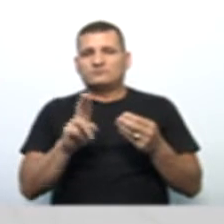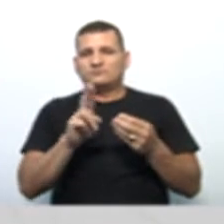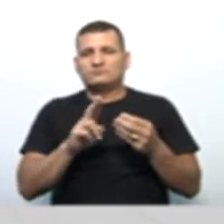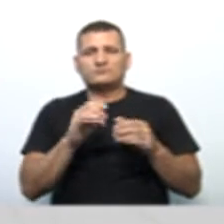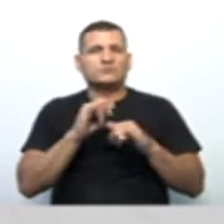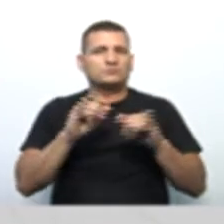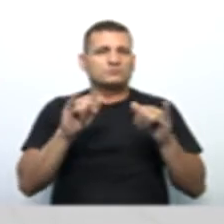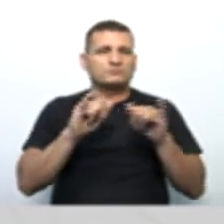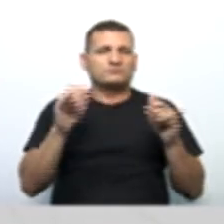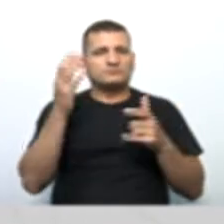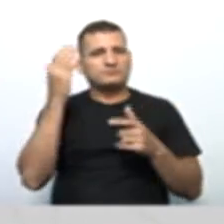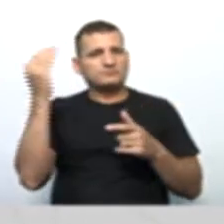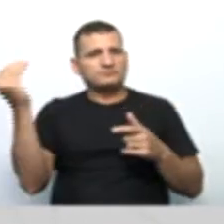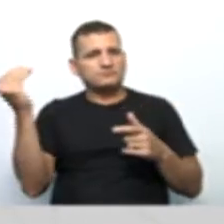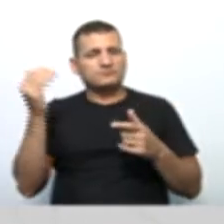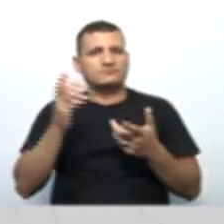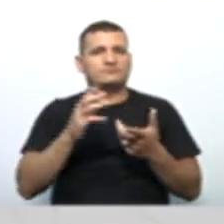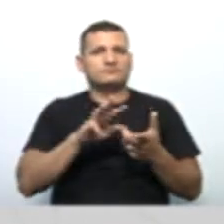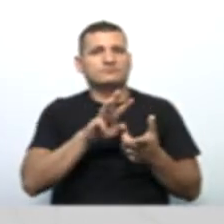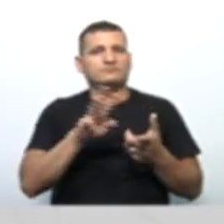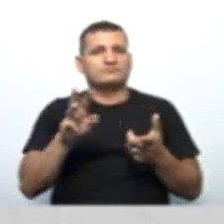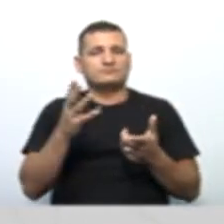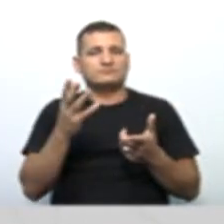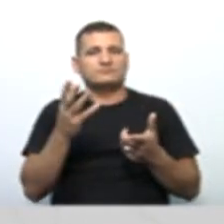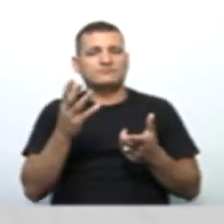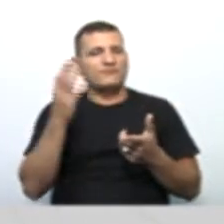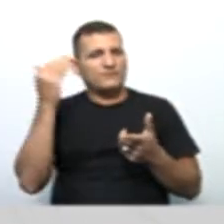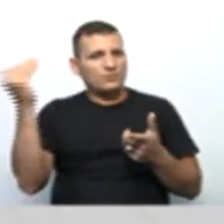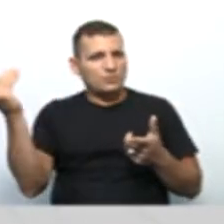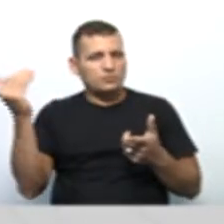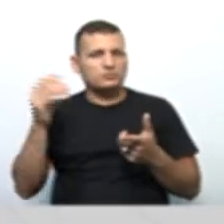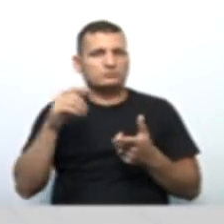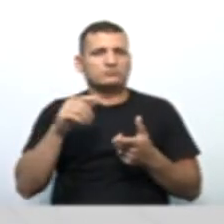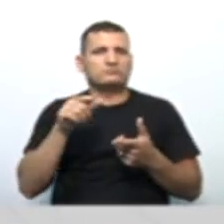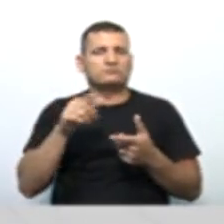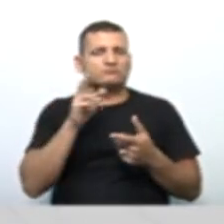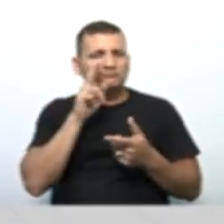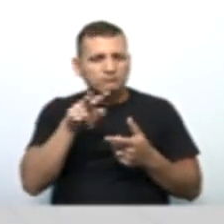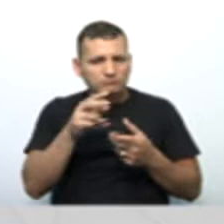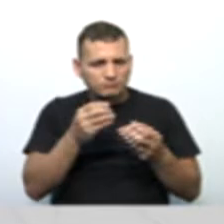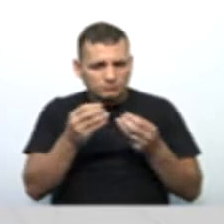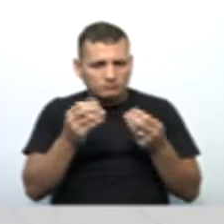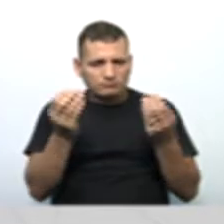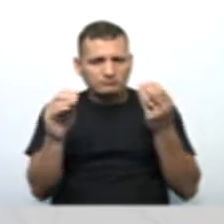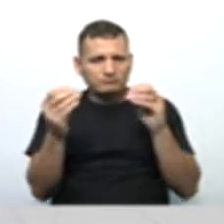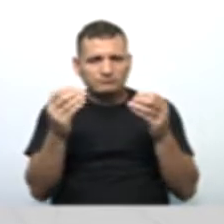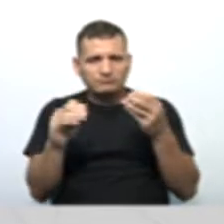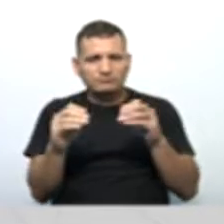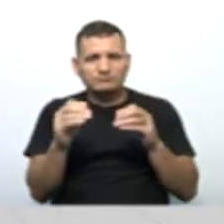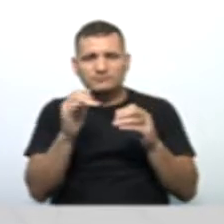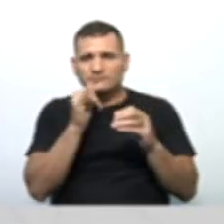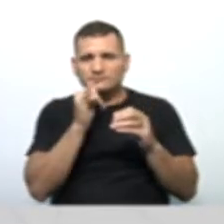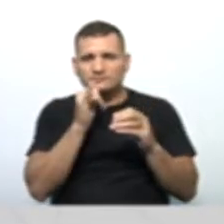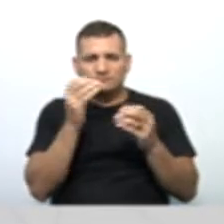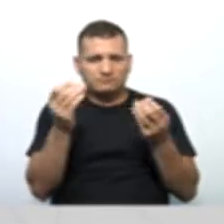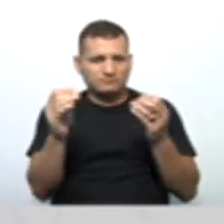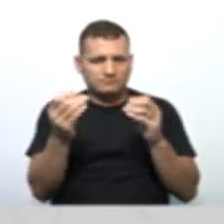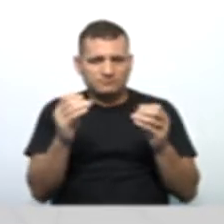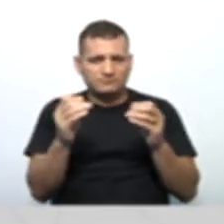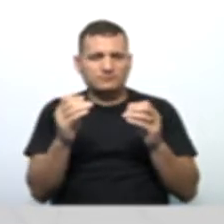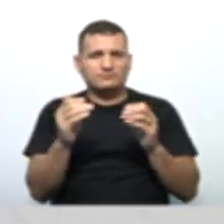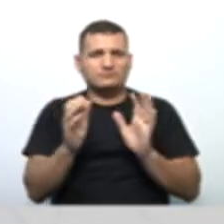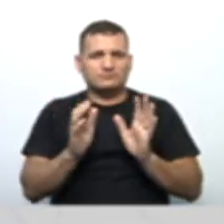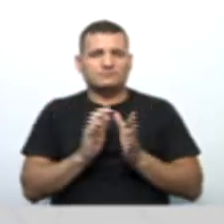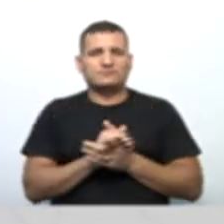famoso o site de entretenimento famoso você vai dar uma olhada como que o cara trabalha que já têm uma uma caminhada